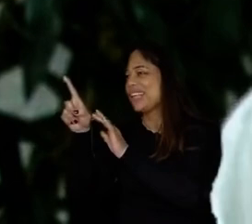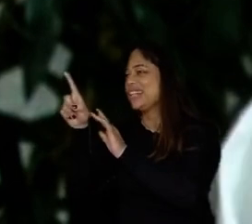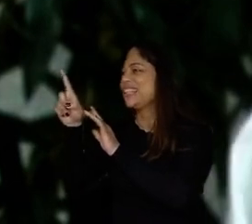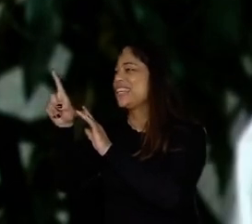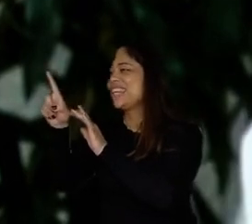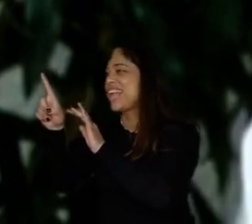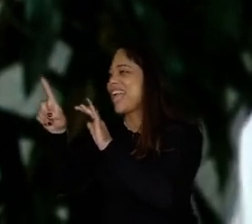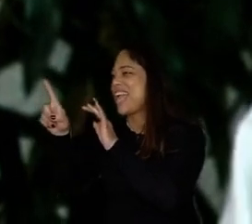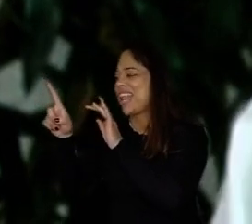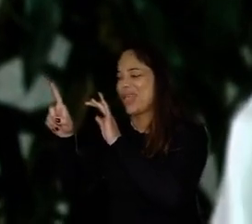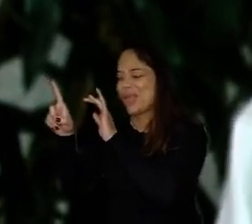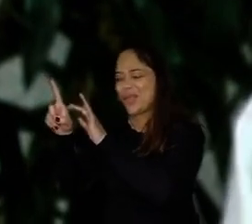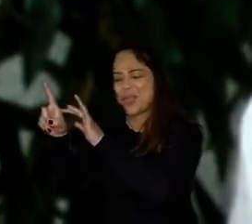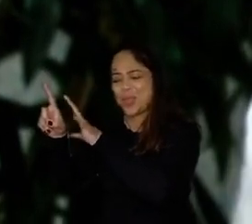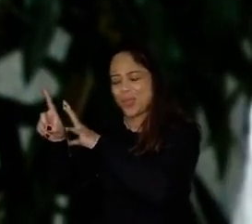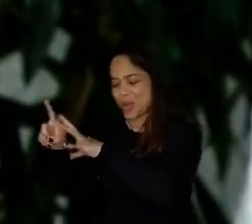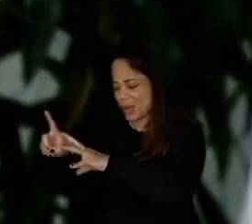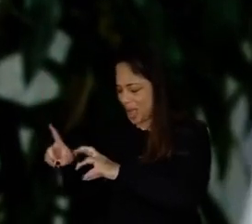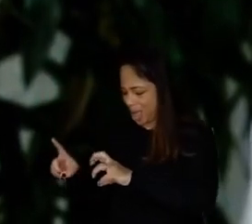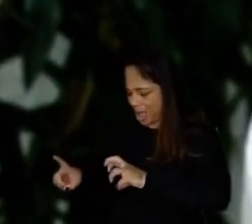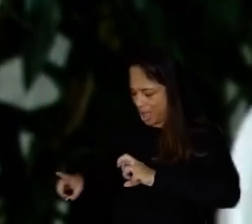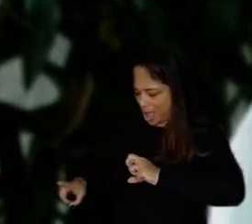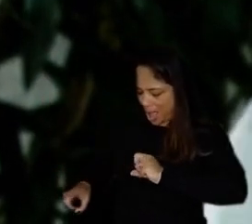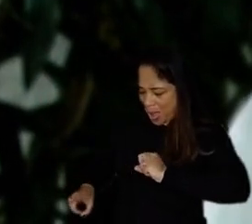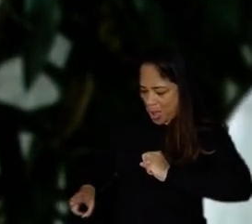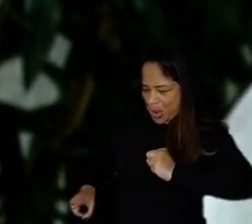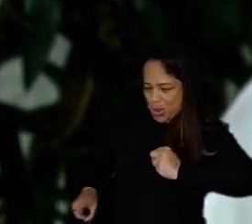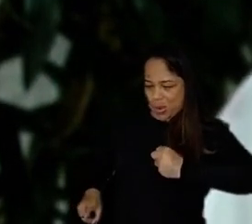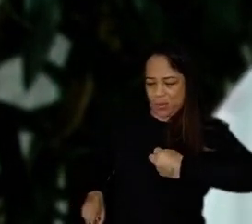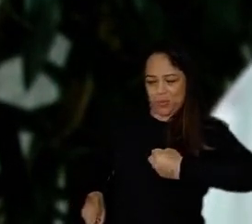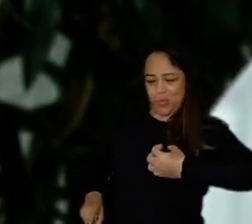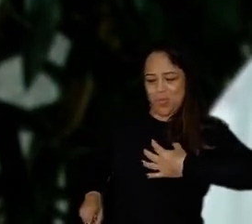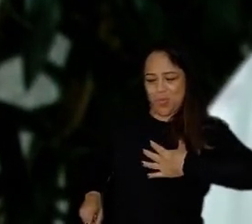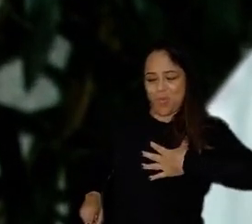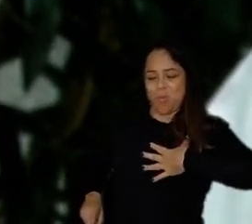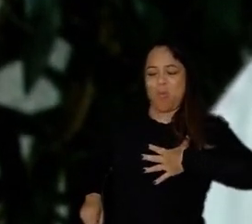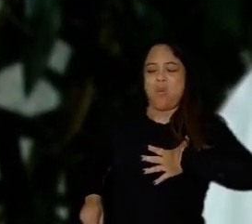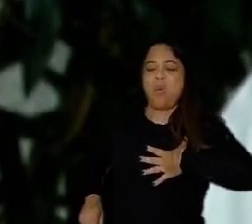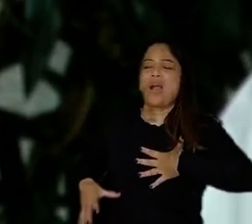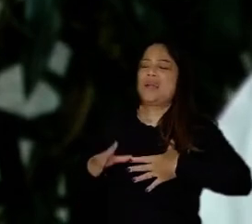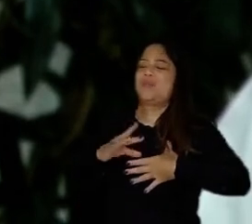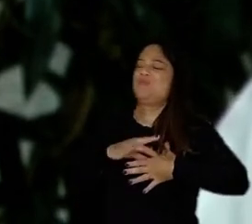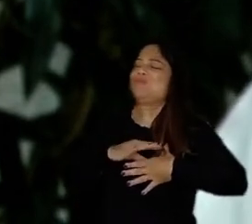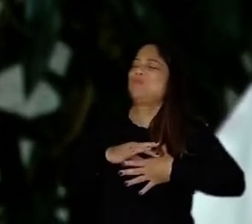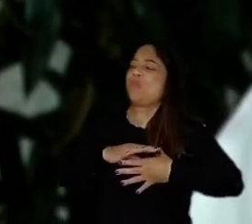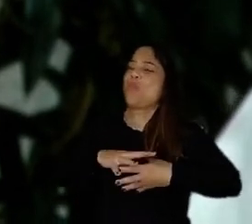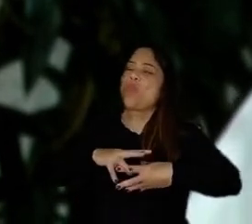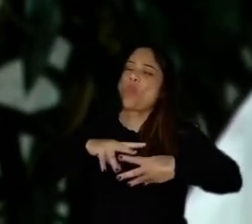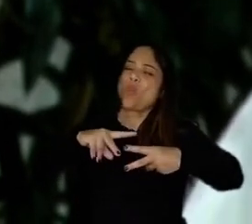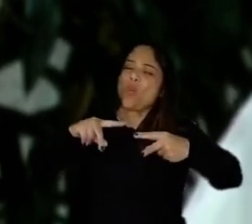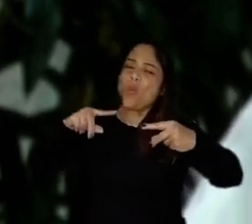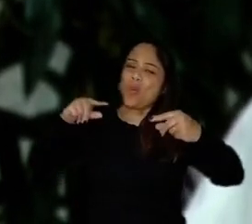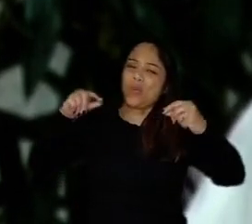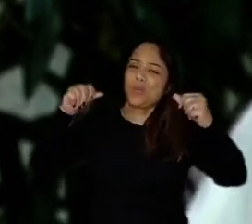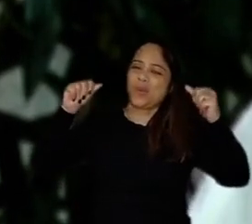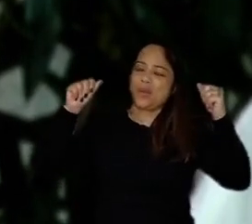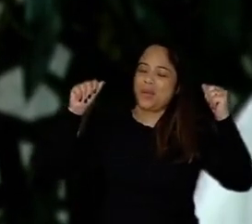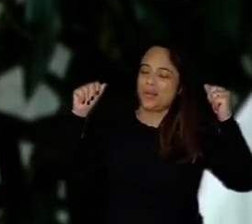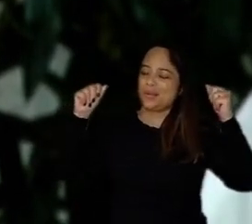na orla do teu manto, na orla do teu manto, serei